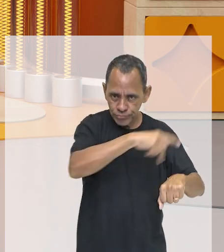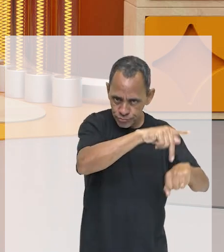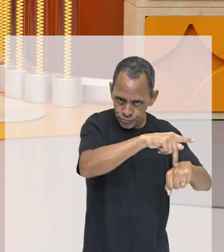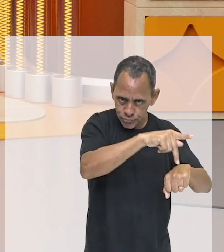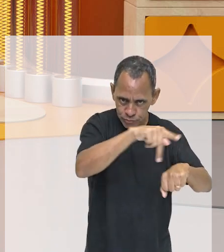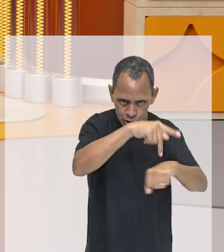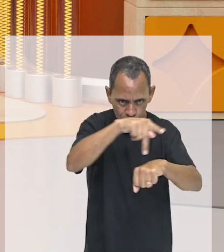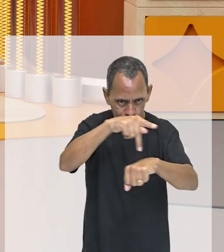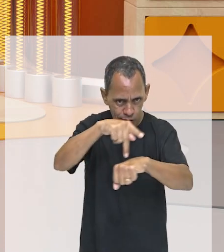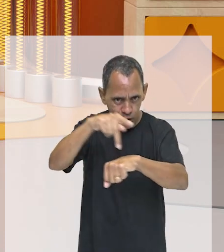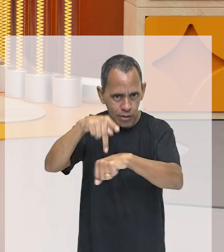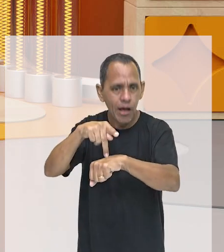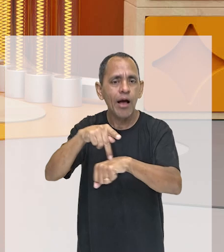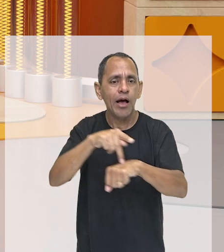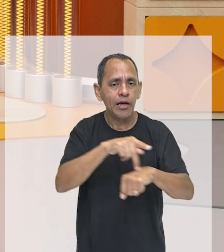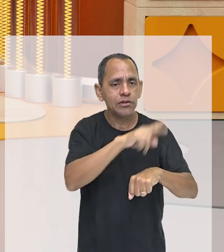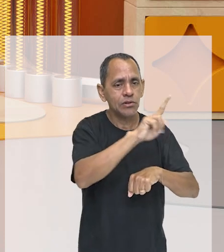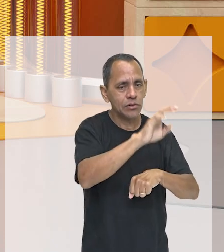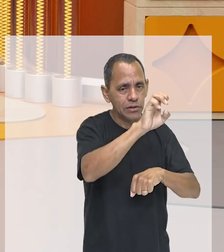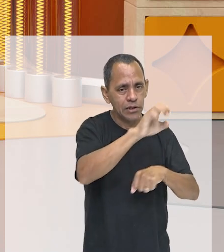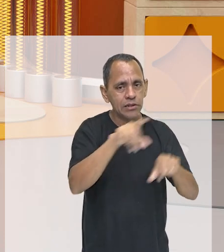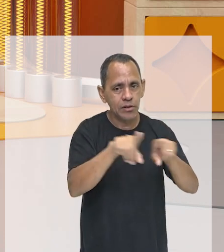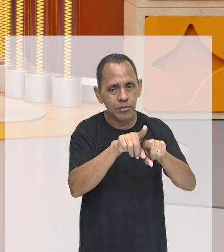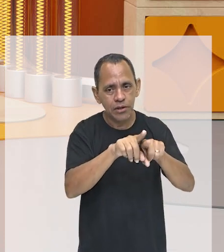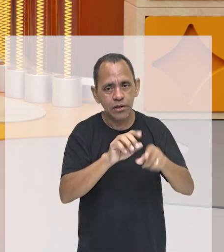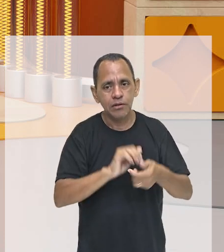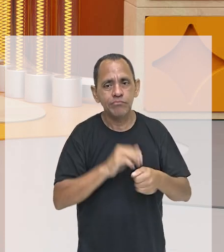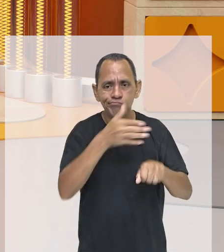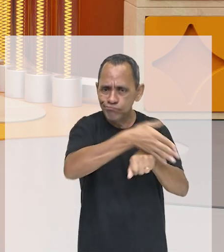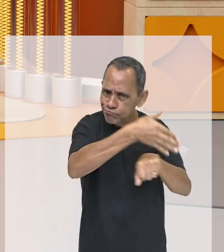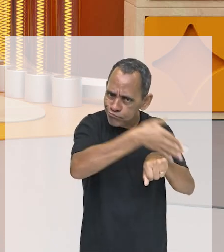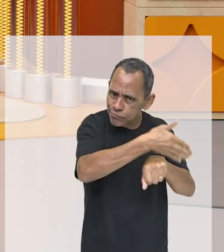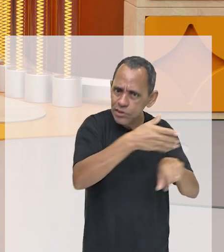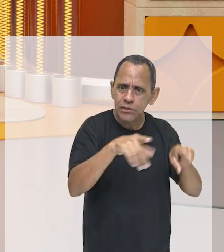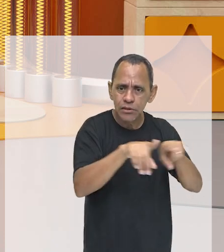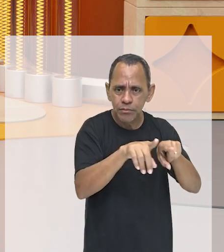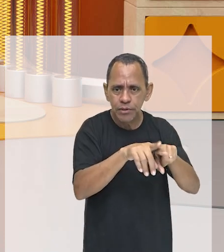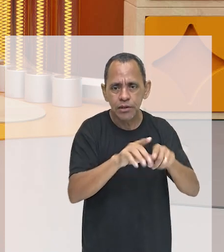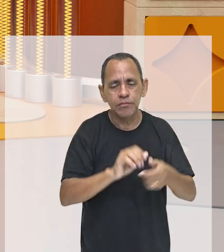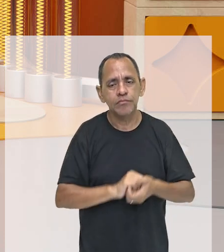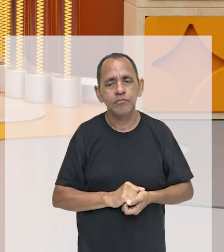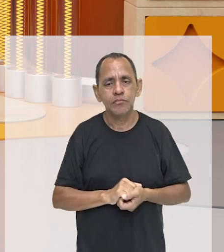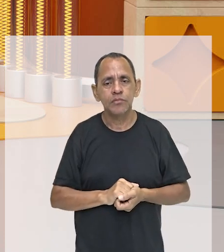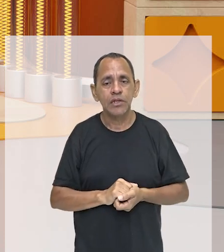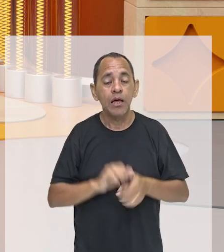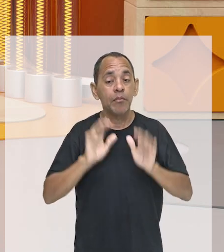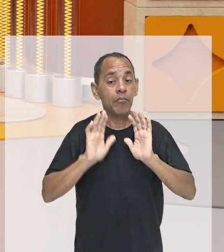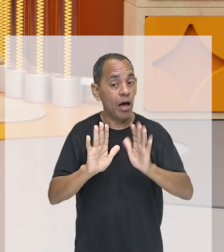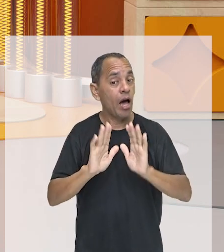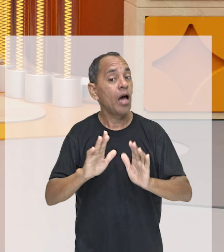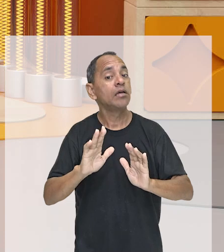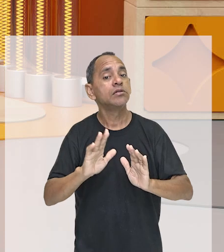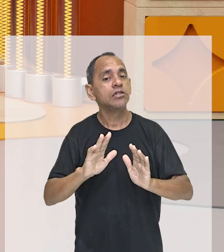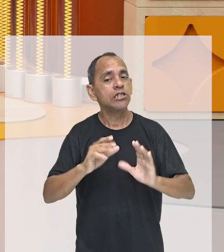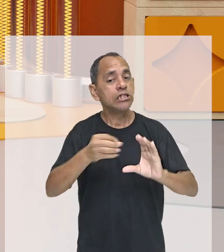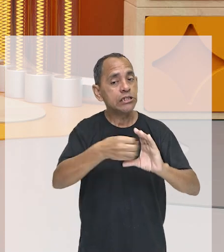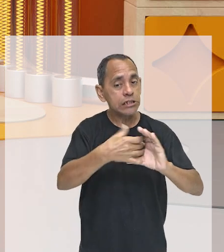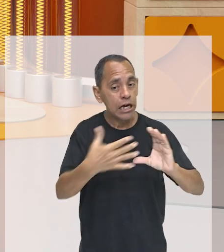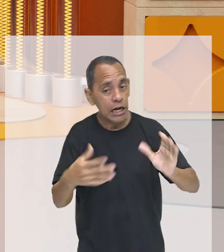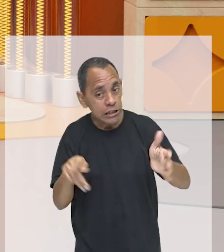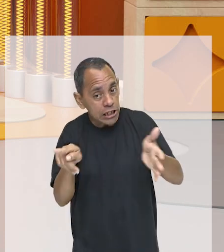se integrando, tá bom, gente? Mas, além dessas características da União Europeia, né,